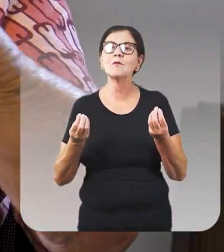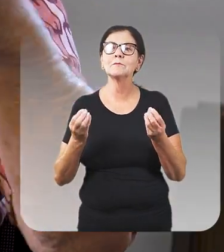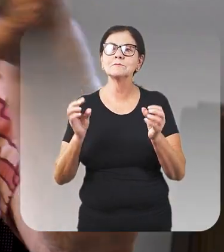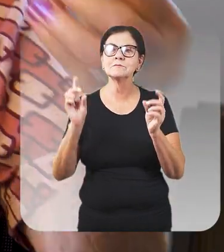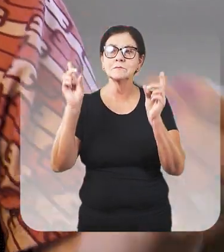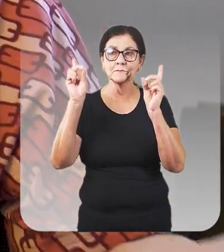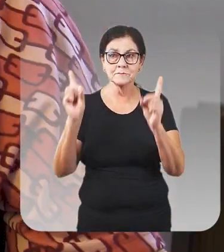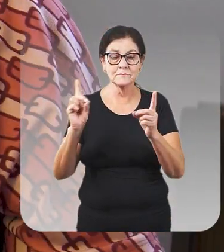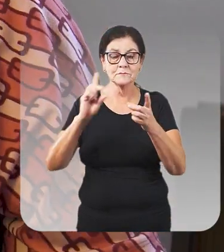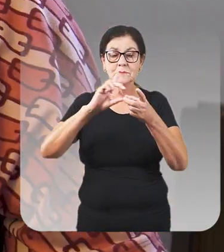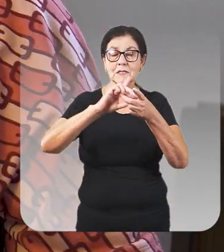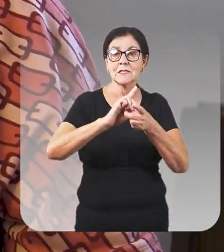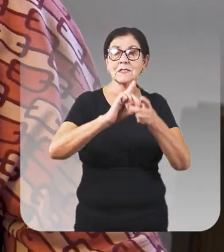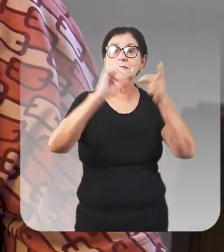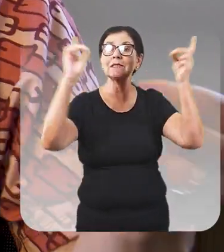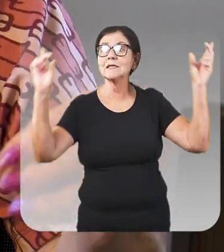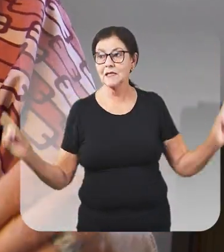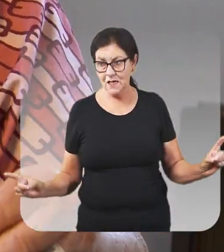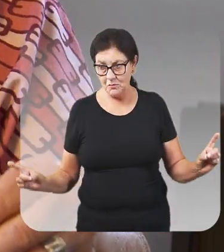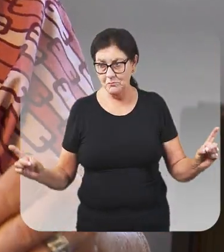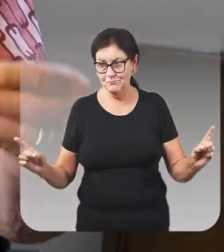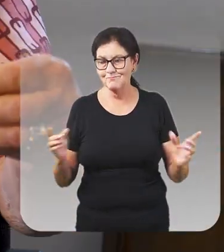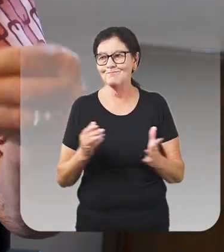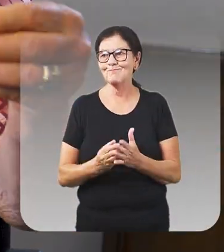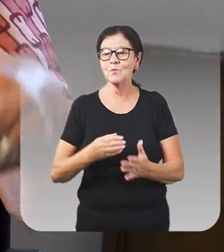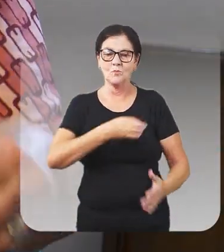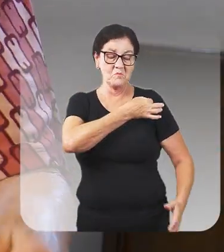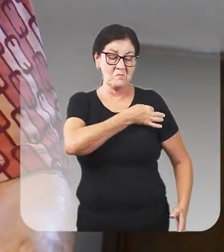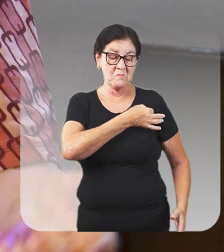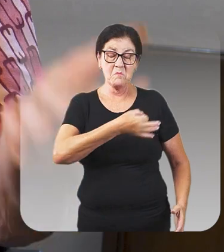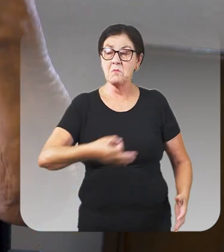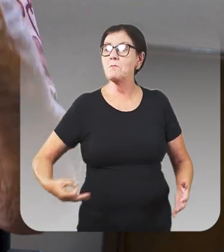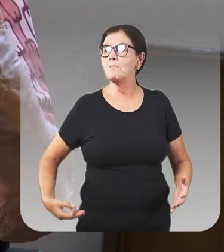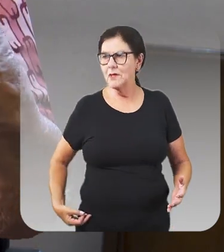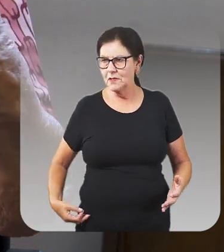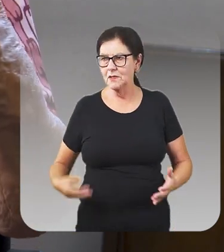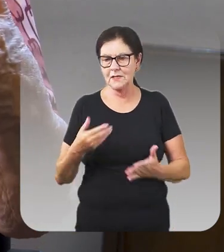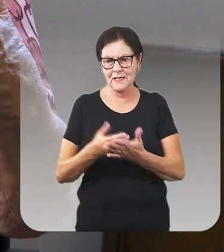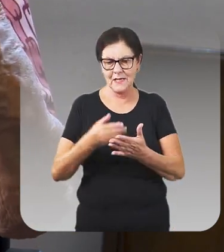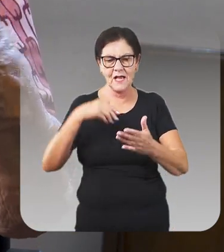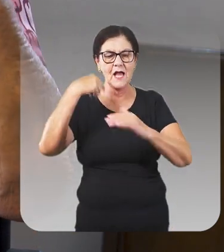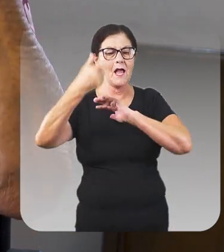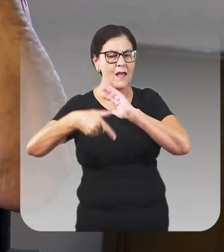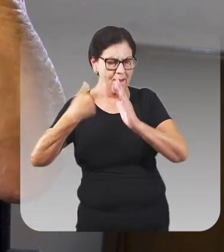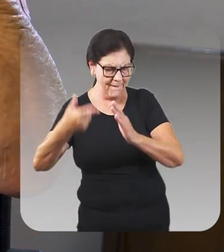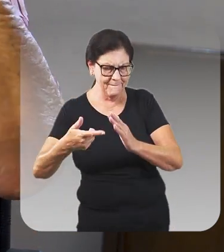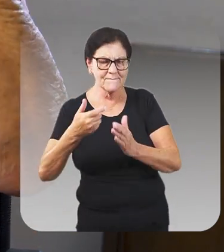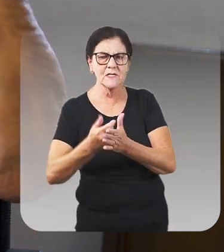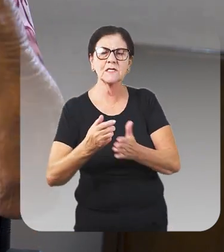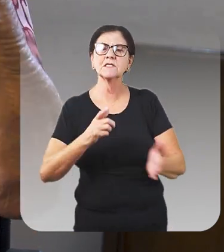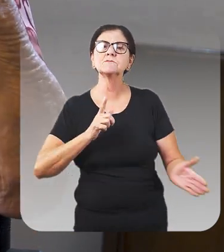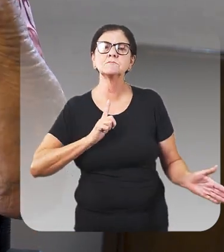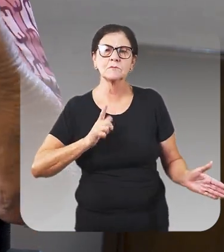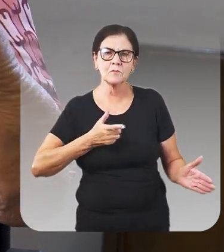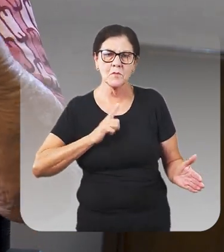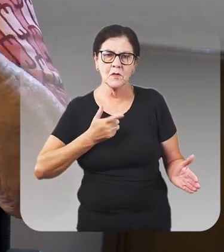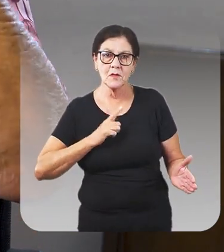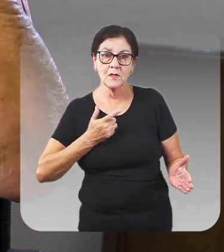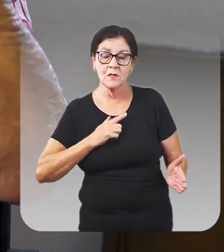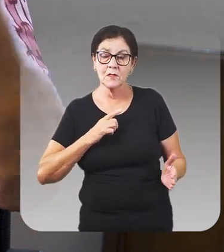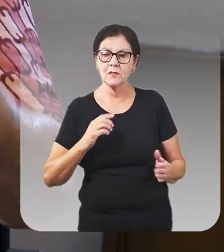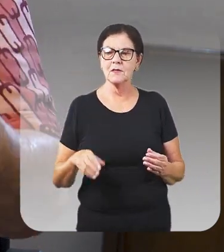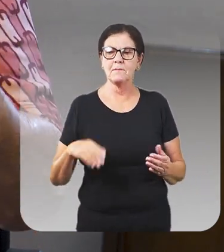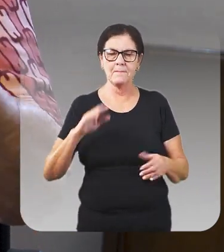os setores da sociedade governando. Não, eles achavam, eles militares, é que tinham